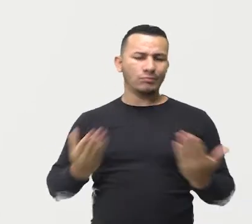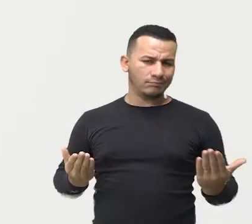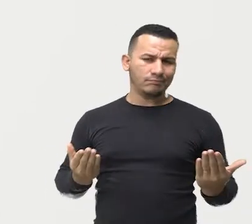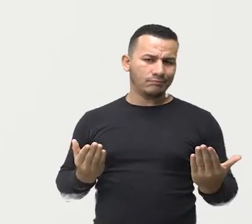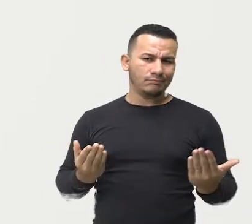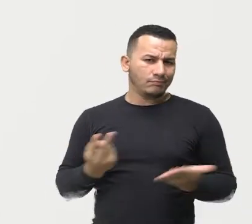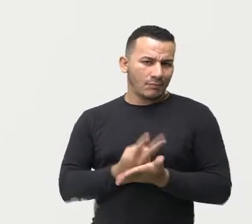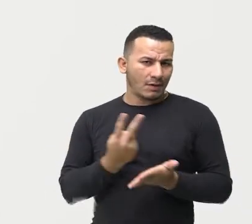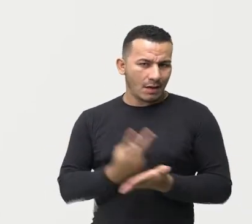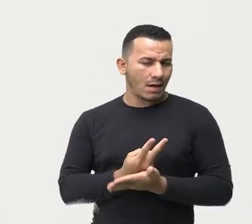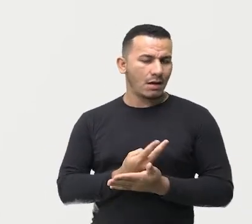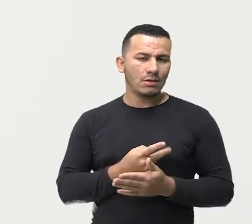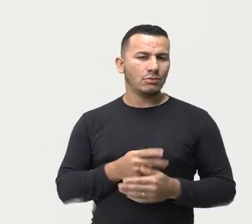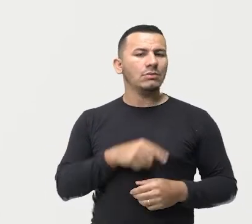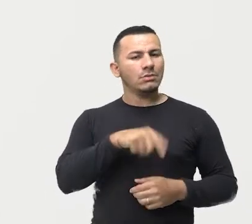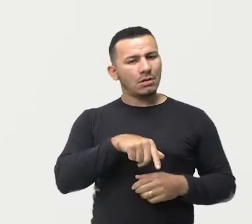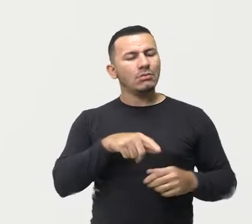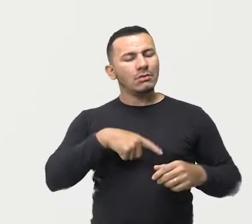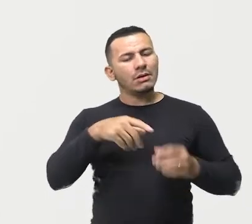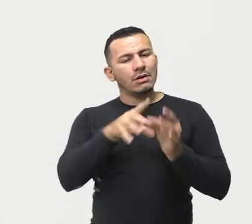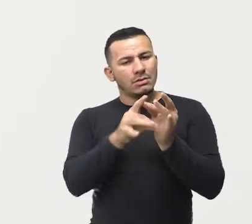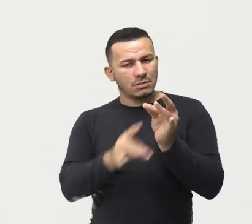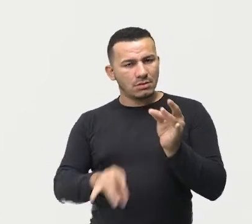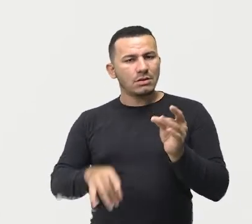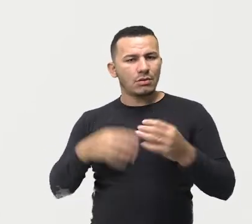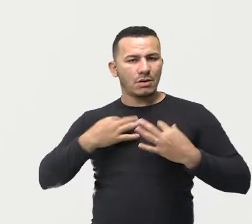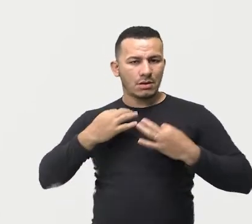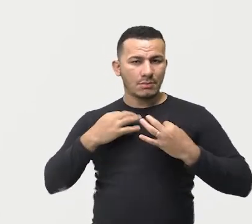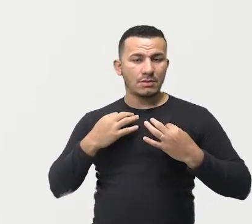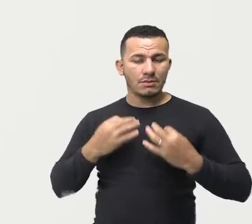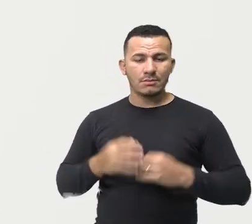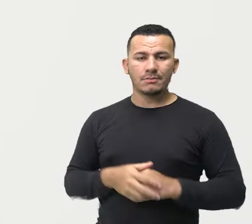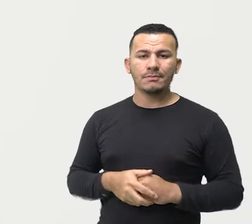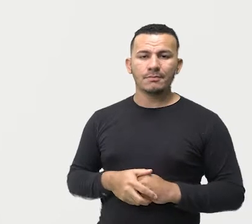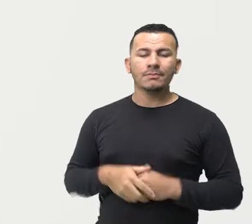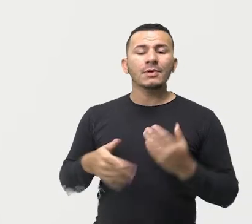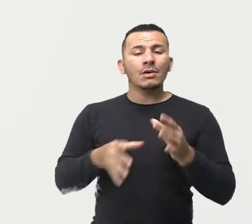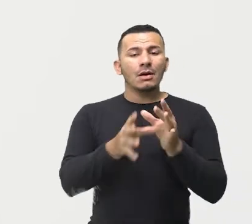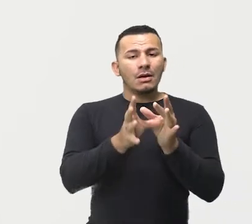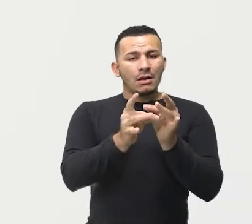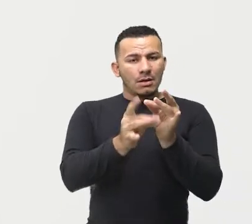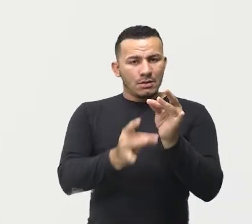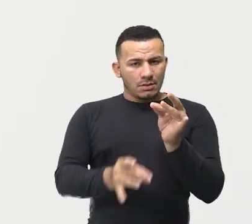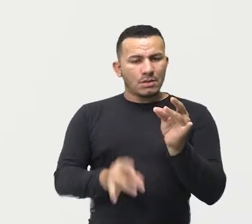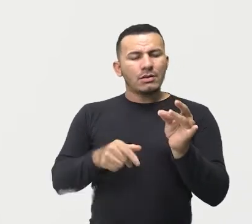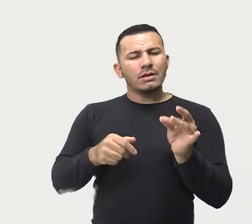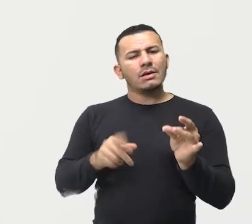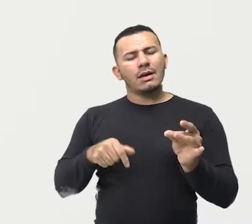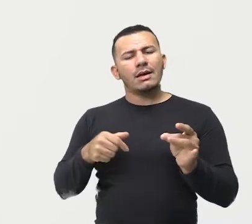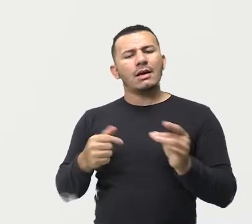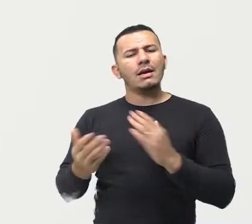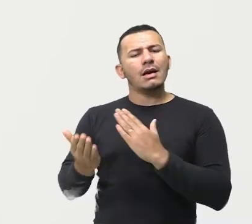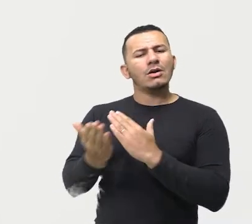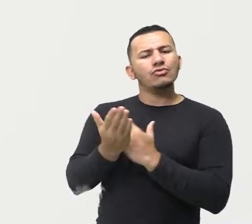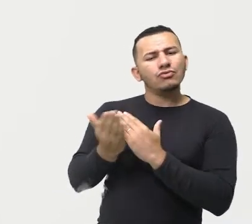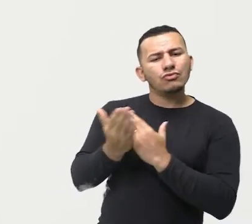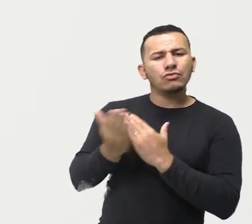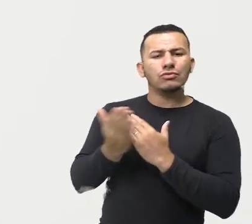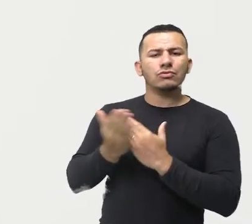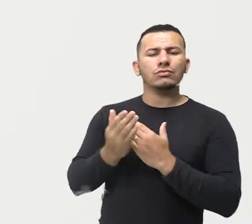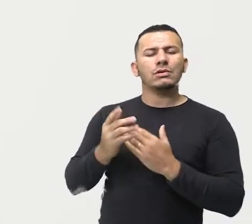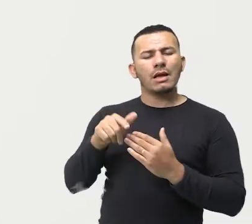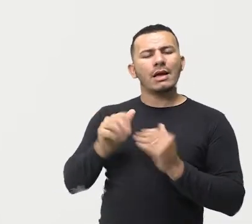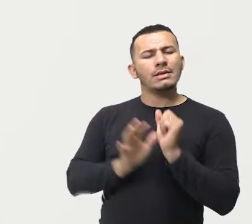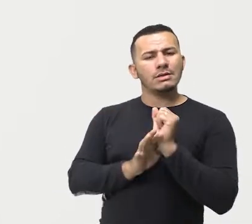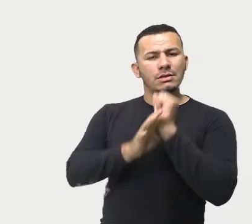Observe que a descrição desse objeto Ok então essa descrição ela faz também como forma